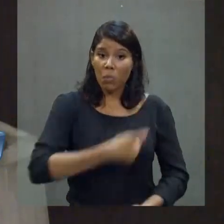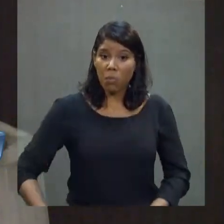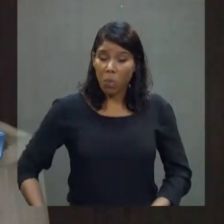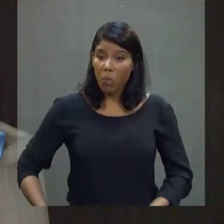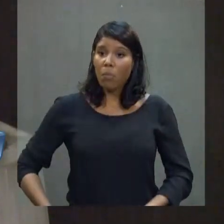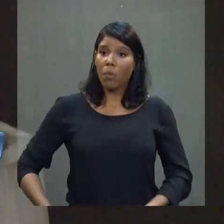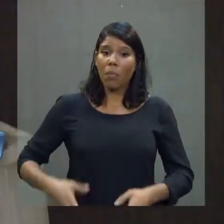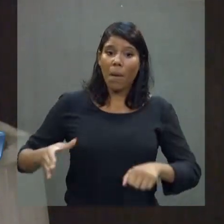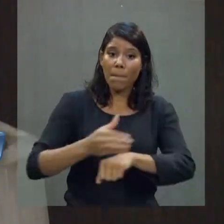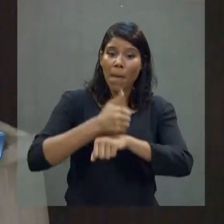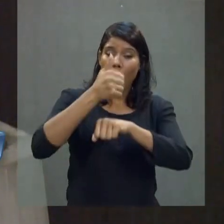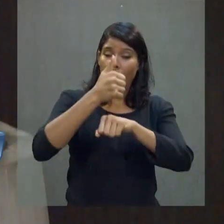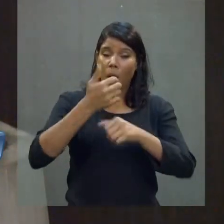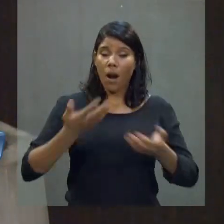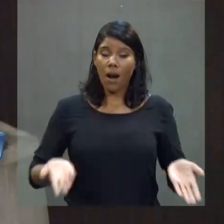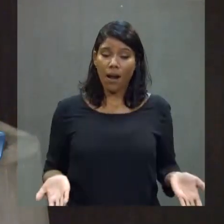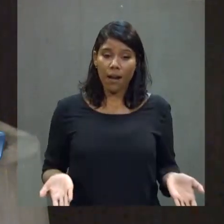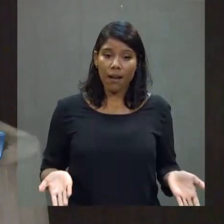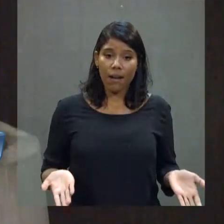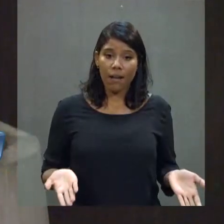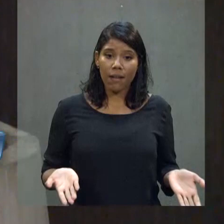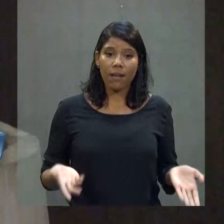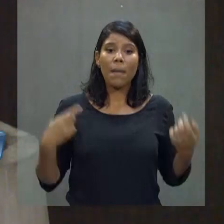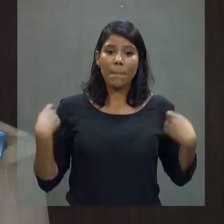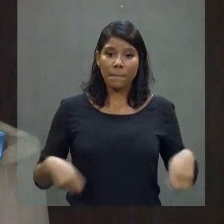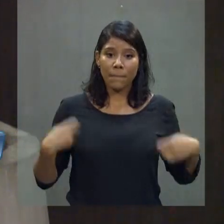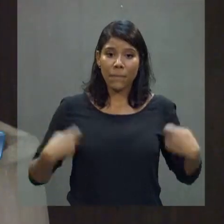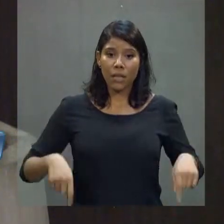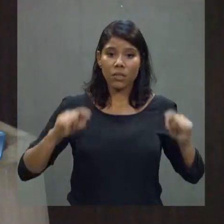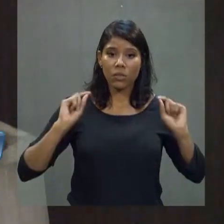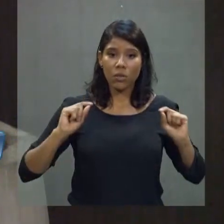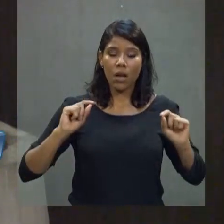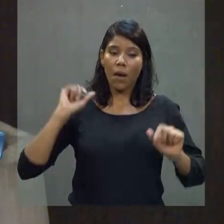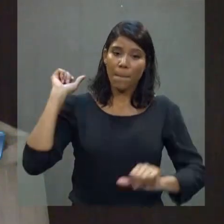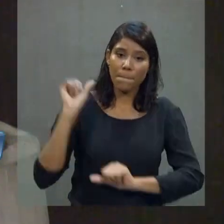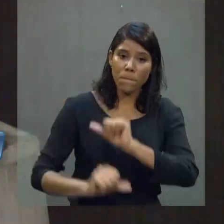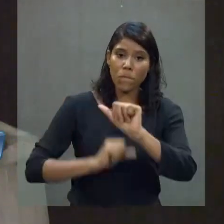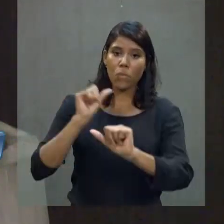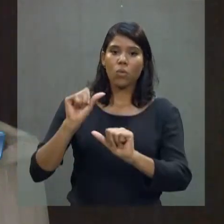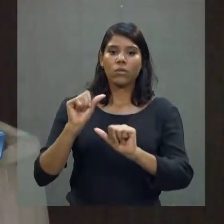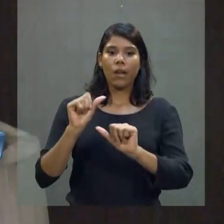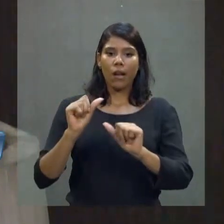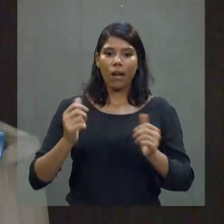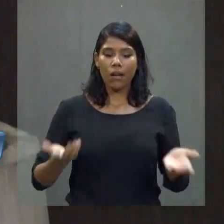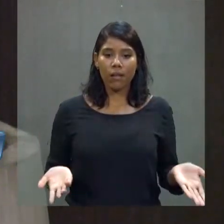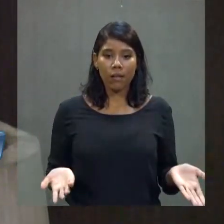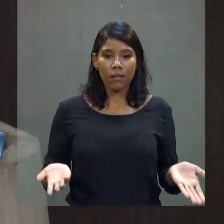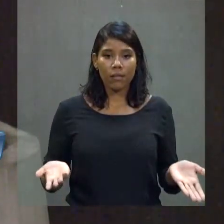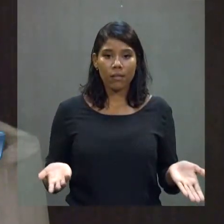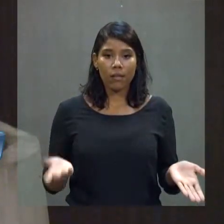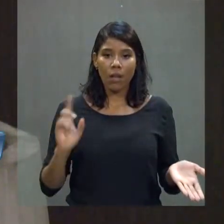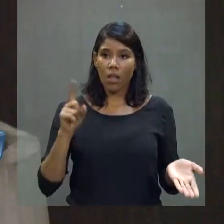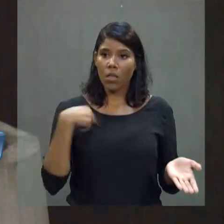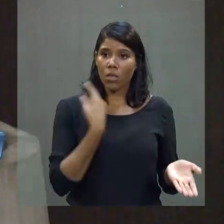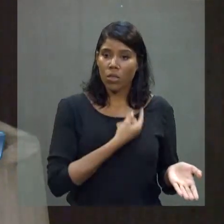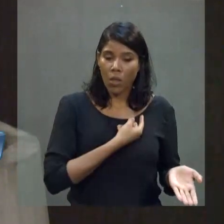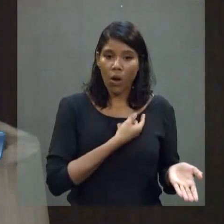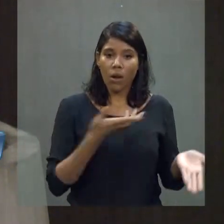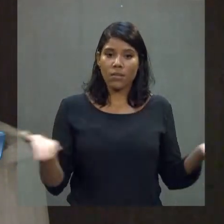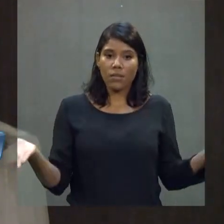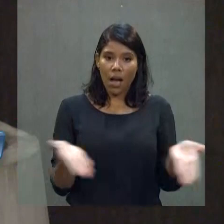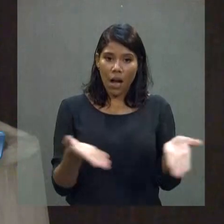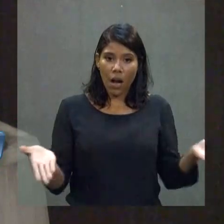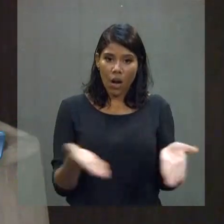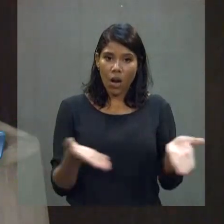Para melhorar o nosso investimento público, nós temos que alterar essa macroeconomia. Nós estamos queimando agora a